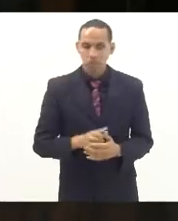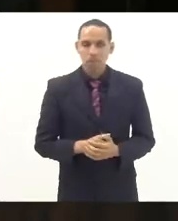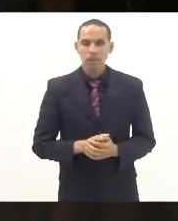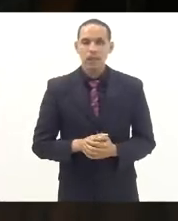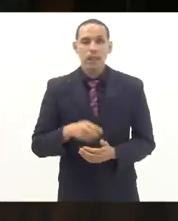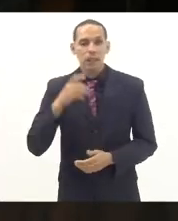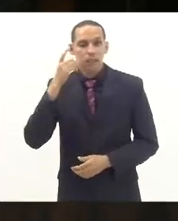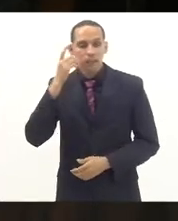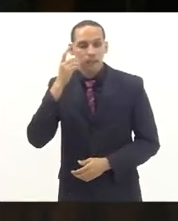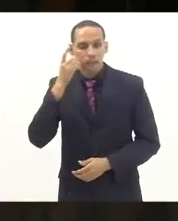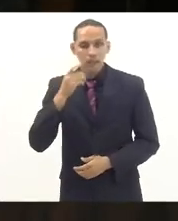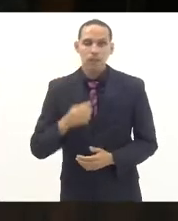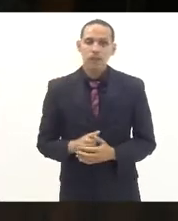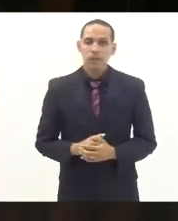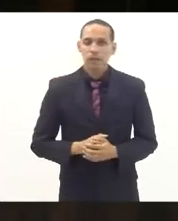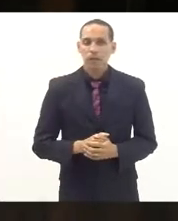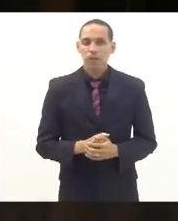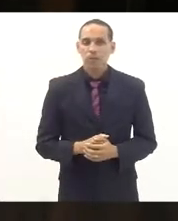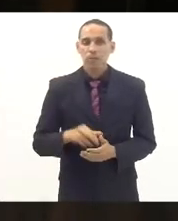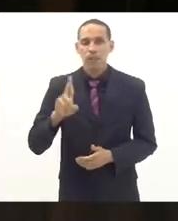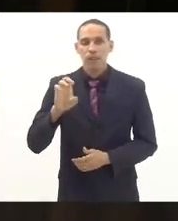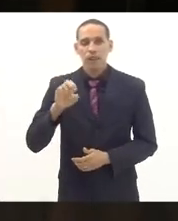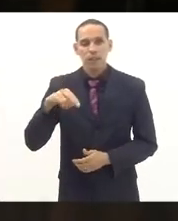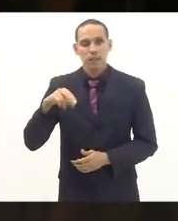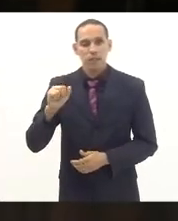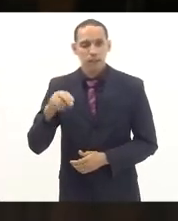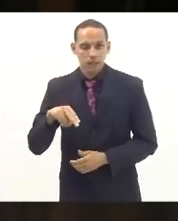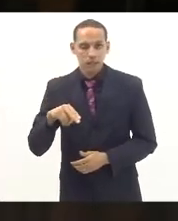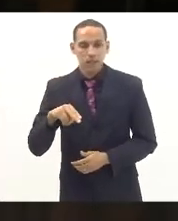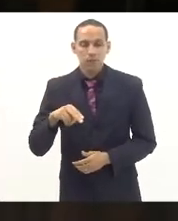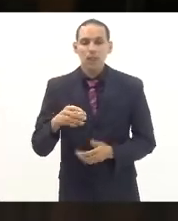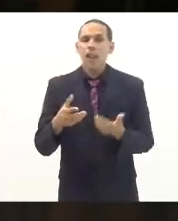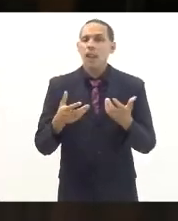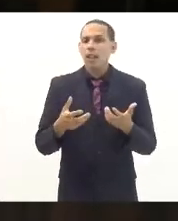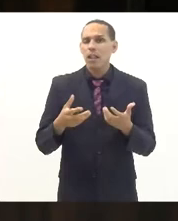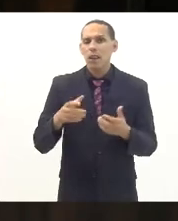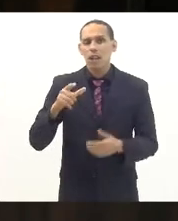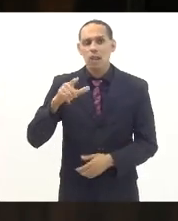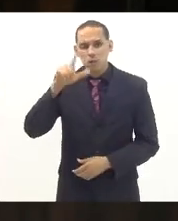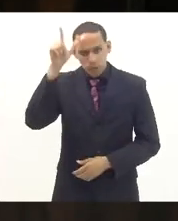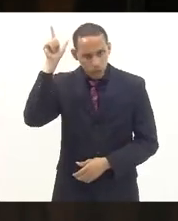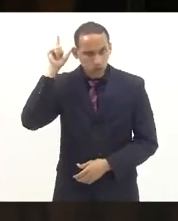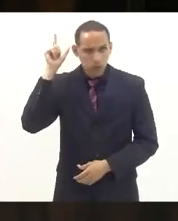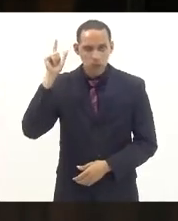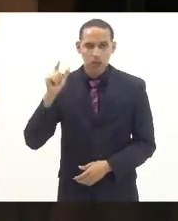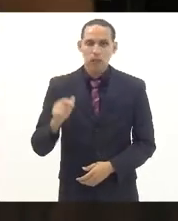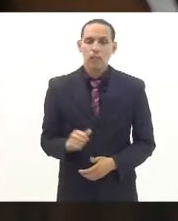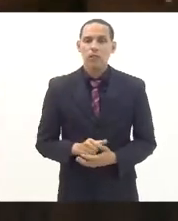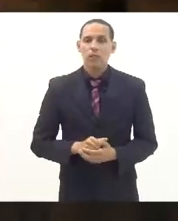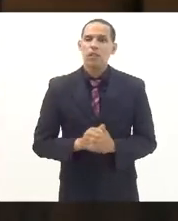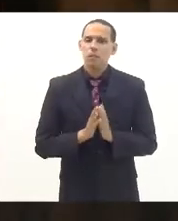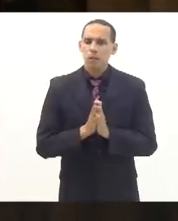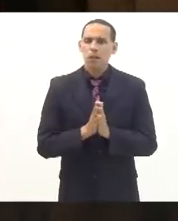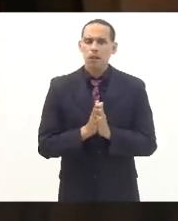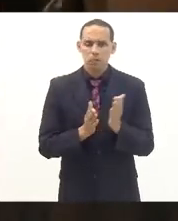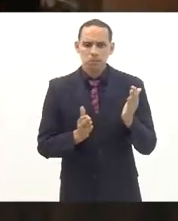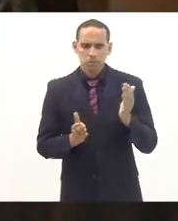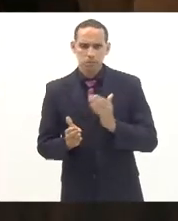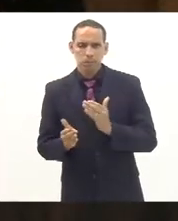e os deputados Renan Ferreirinha eu queria que o Deputado Luiz pudesse está